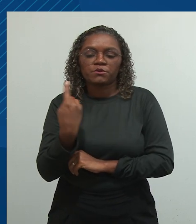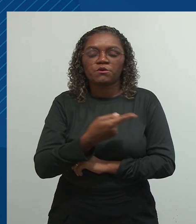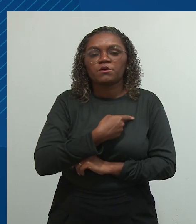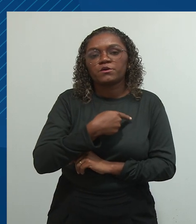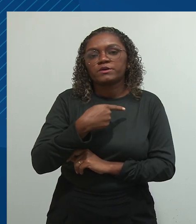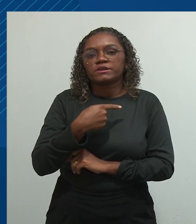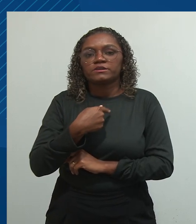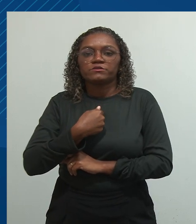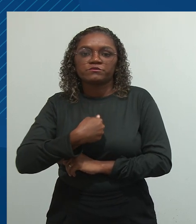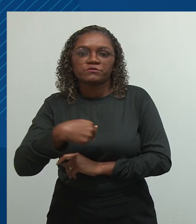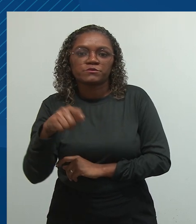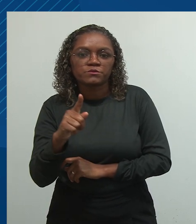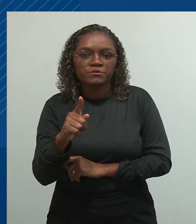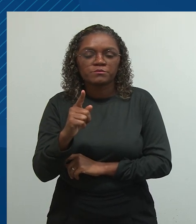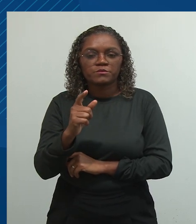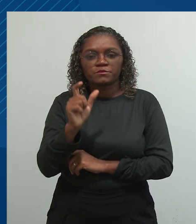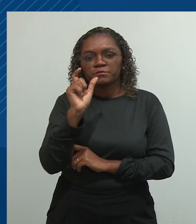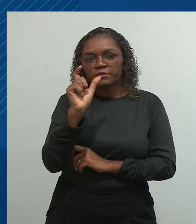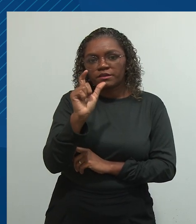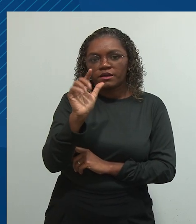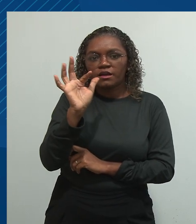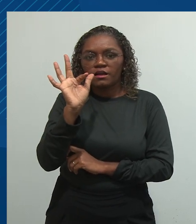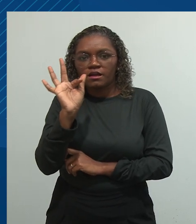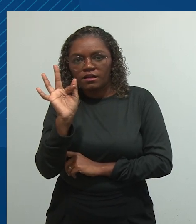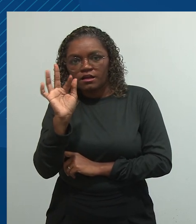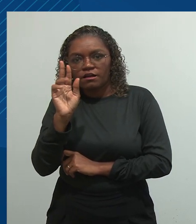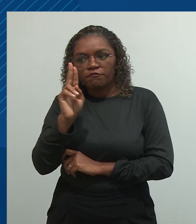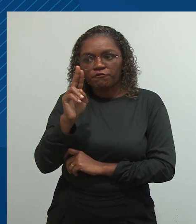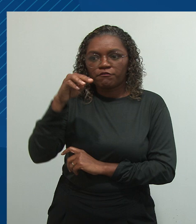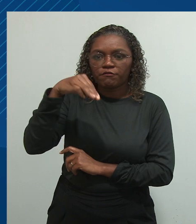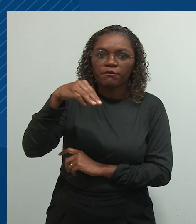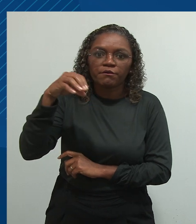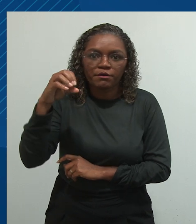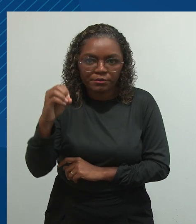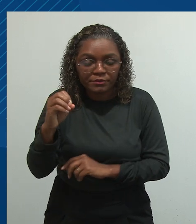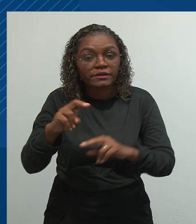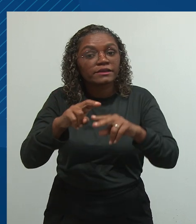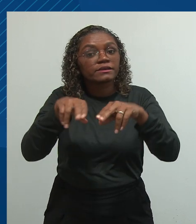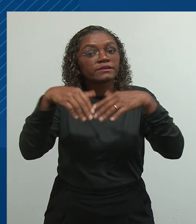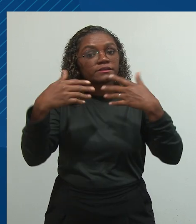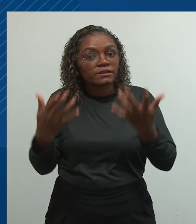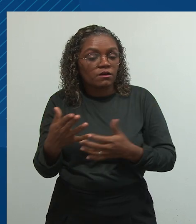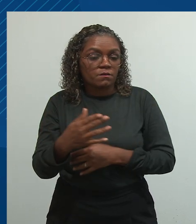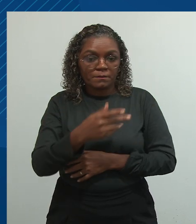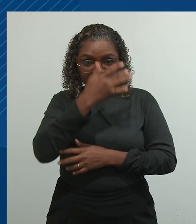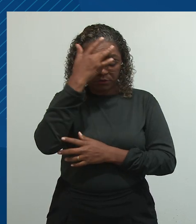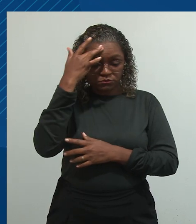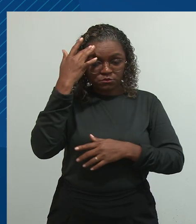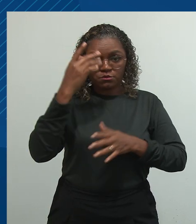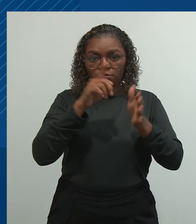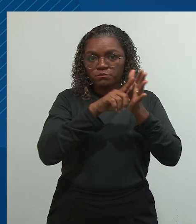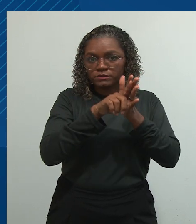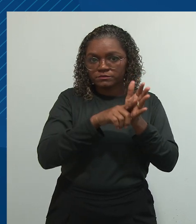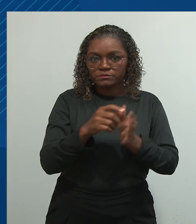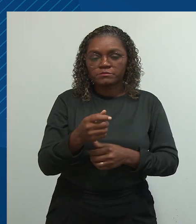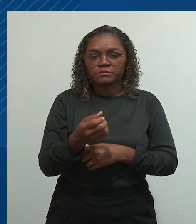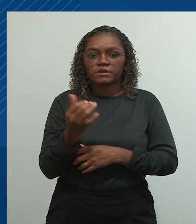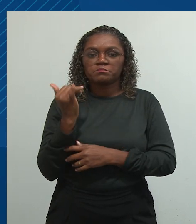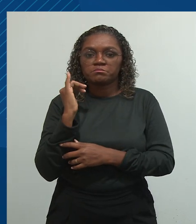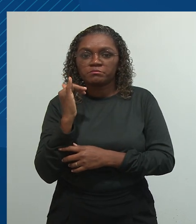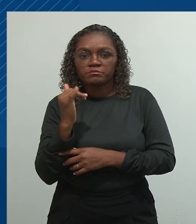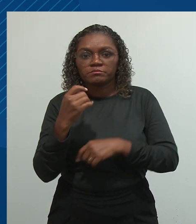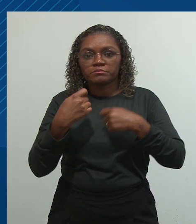assim, o sujeito tem que, né? O pesquisador, ele tem que fazer a descrição da forma como o narrador, né,